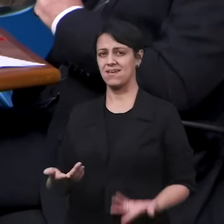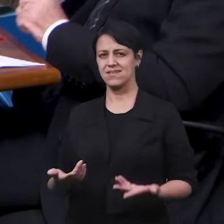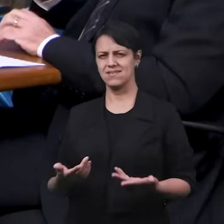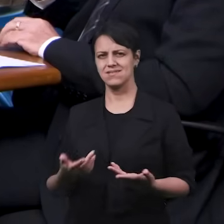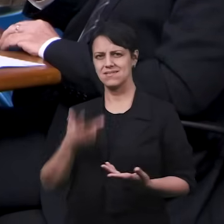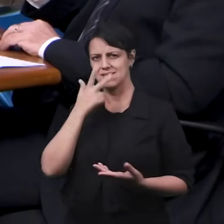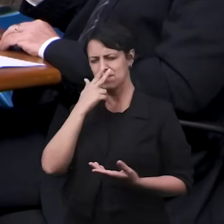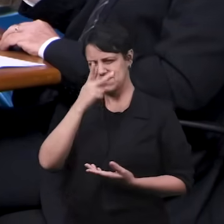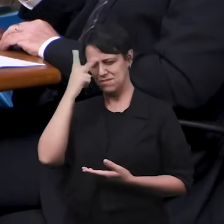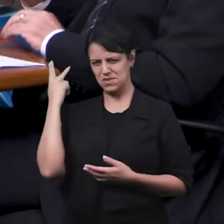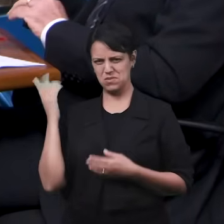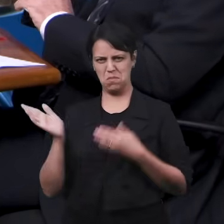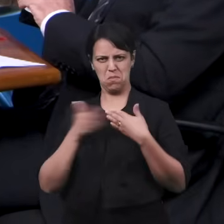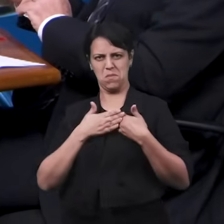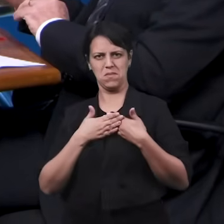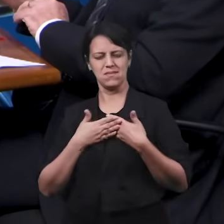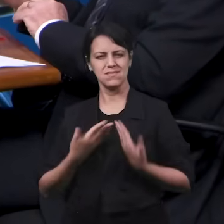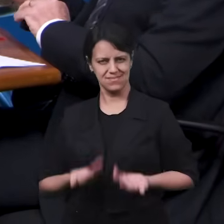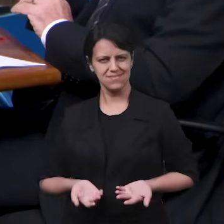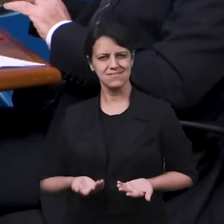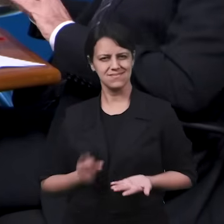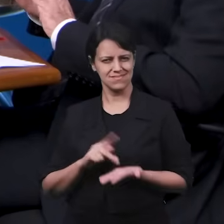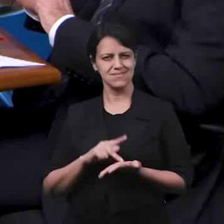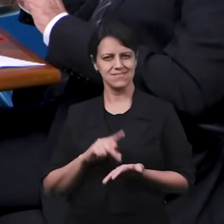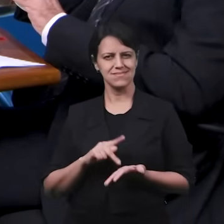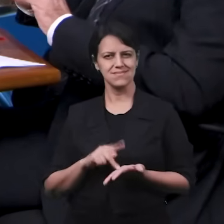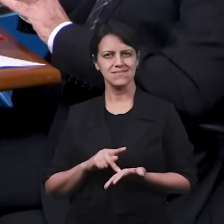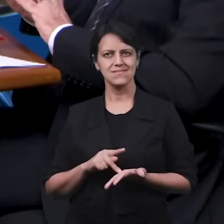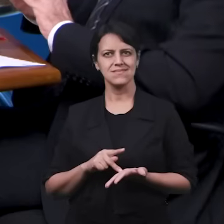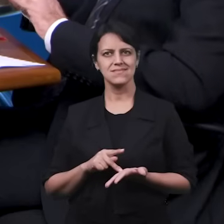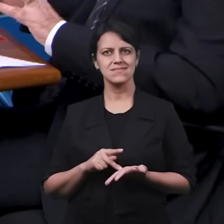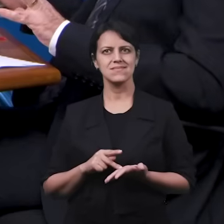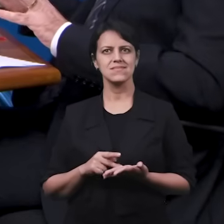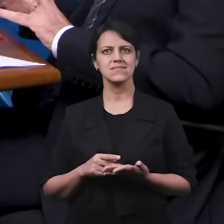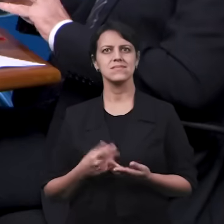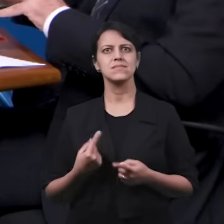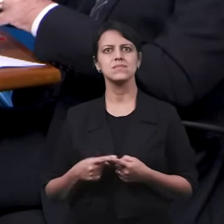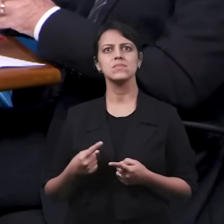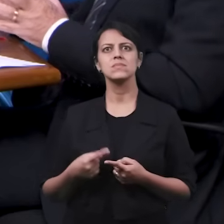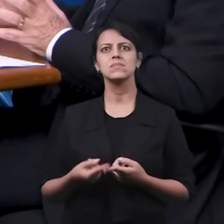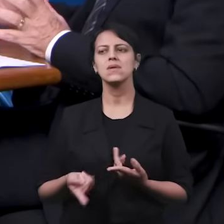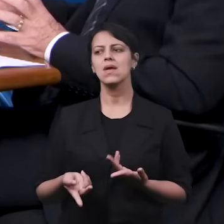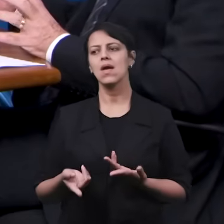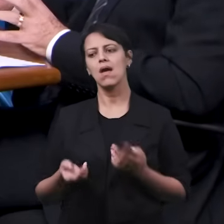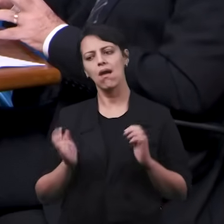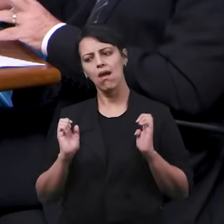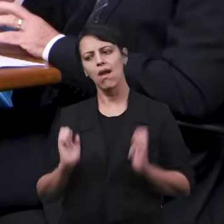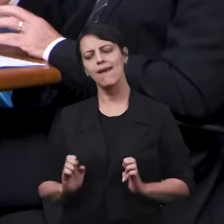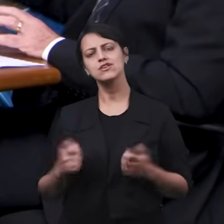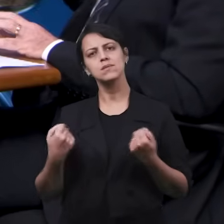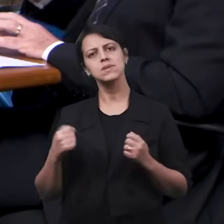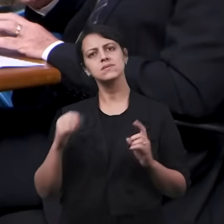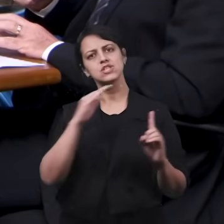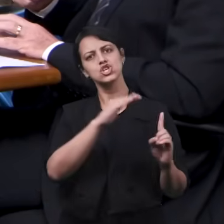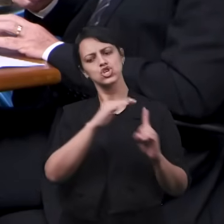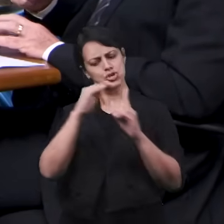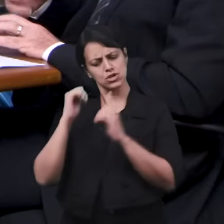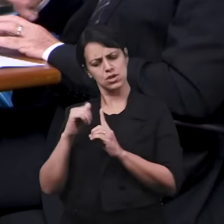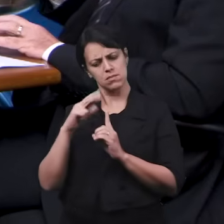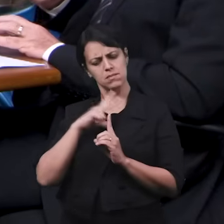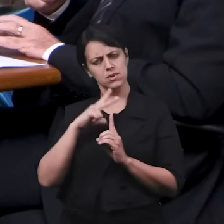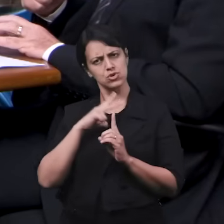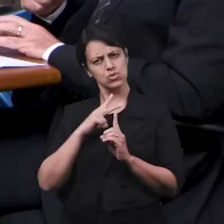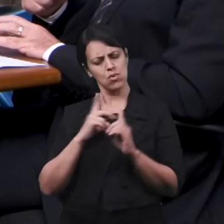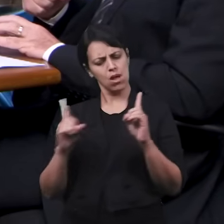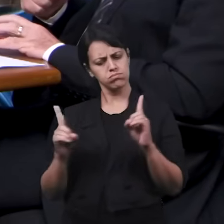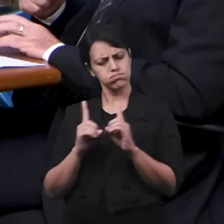isso. Mais fácil você chegar à parte, conversar com a pessoa, porque é mais ético. É mais ético e você cria uma resistência. A